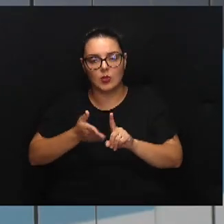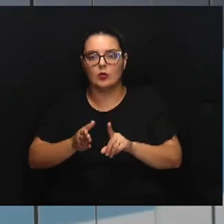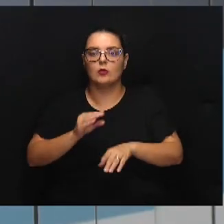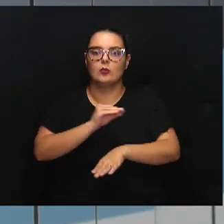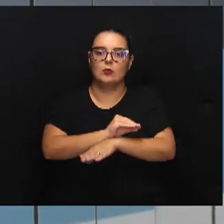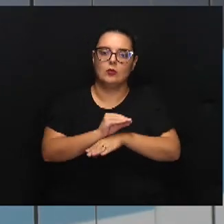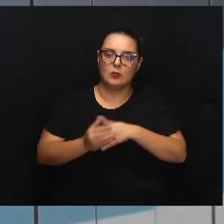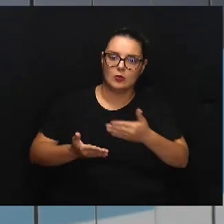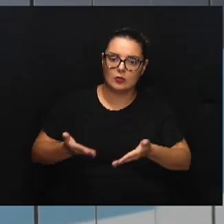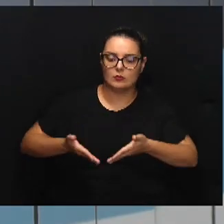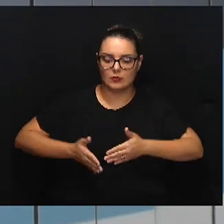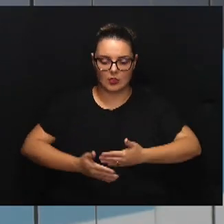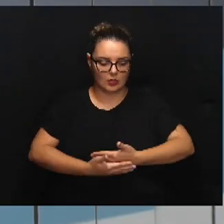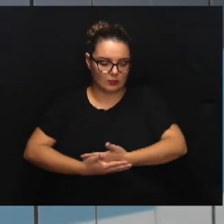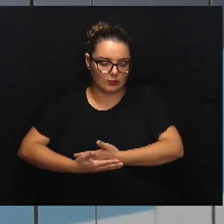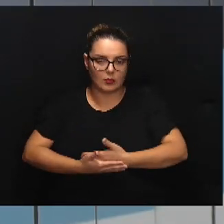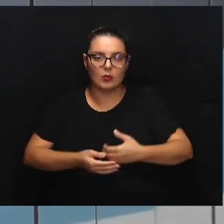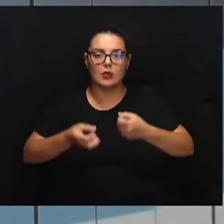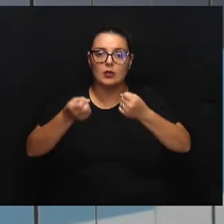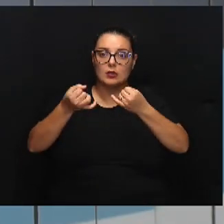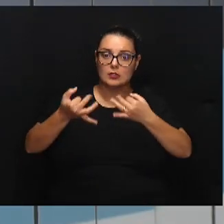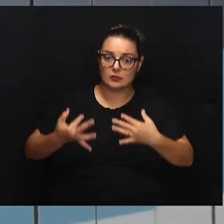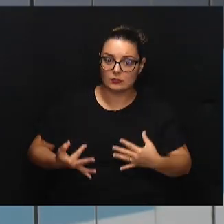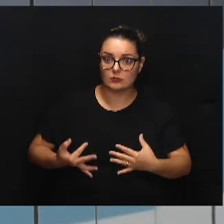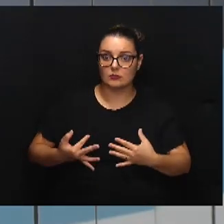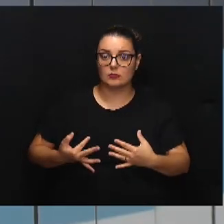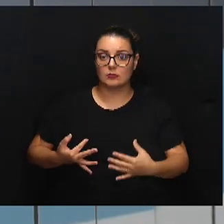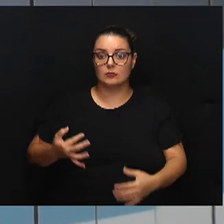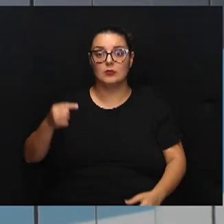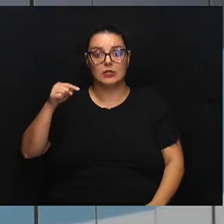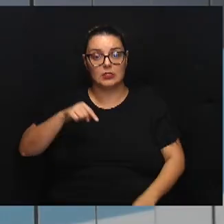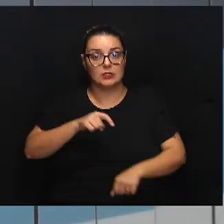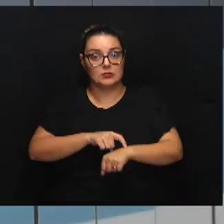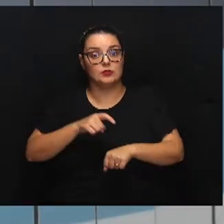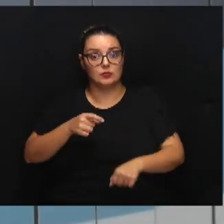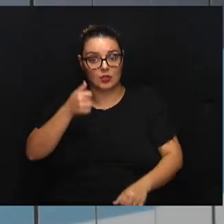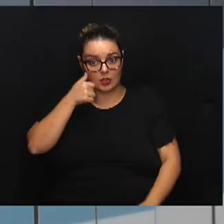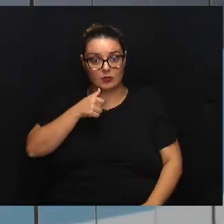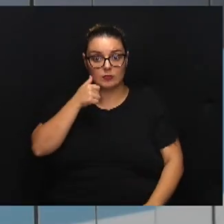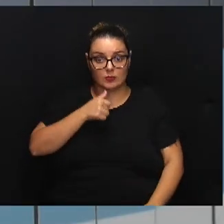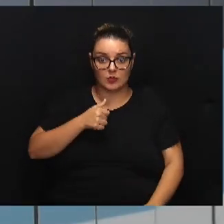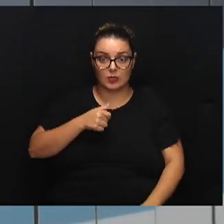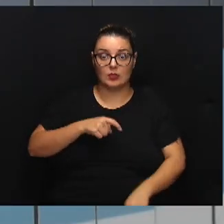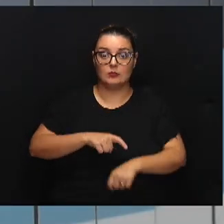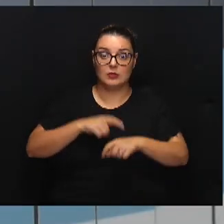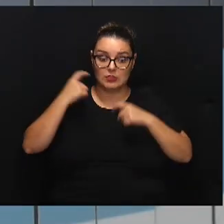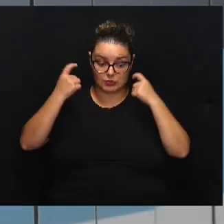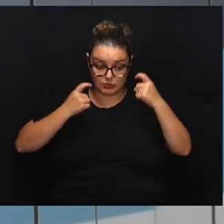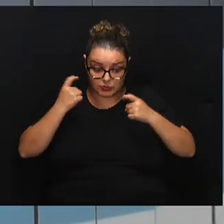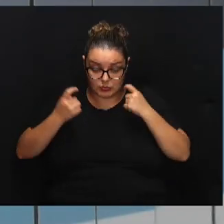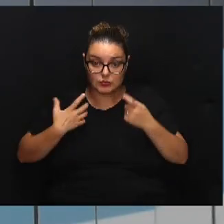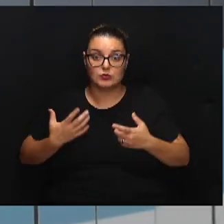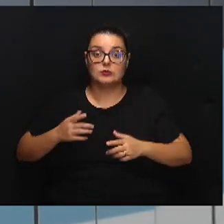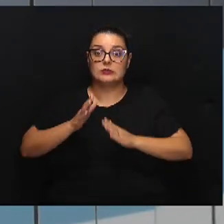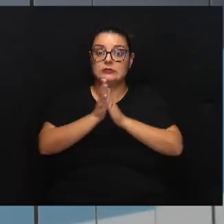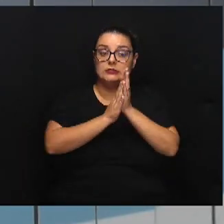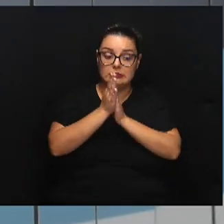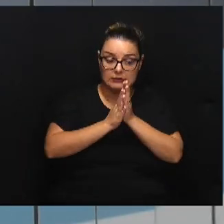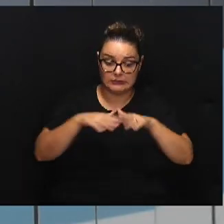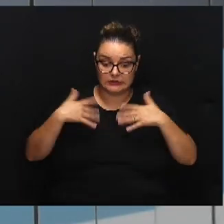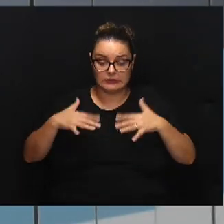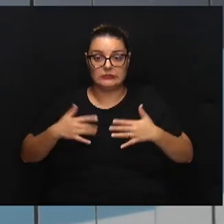com o recém-nascido, as orientações, para que nesse momento que a mulher já está muito preocupada, muito ansiosa,